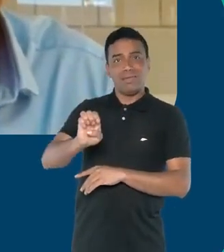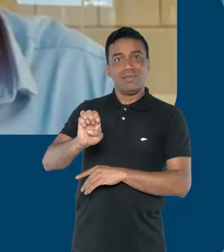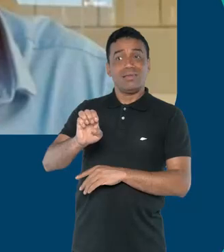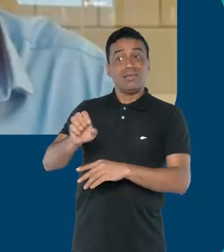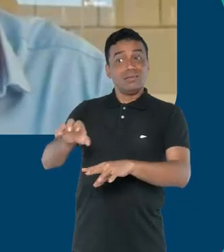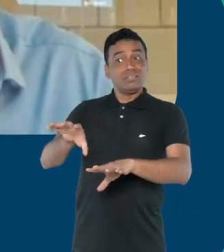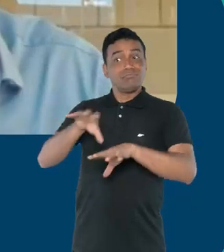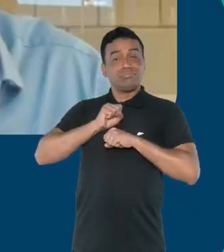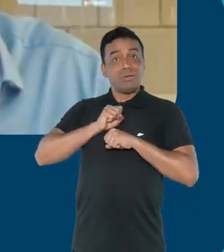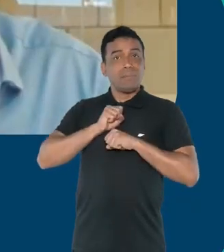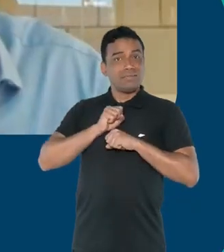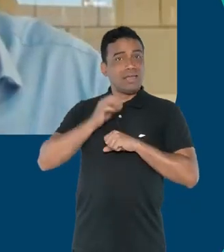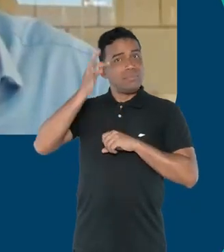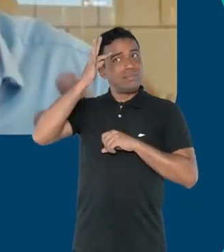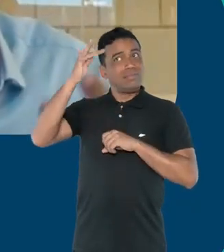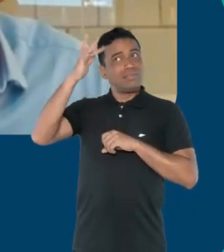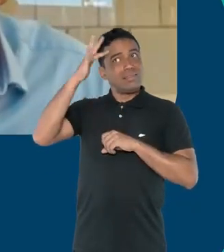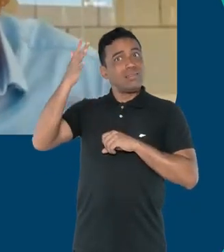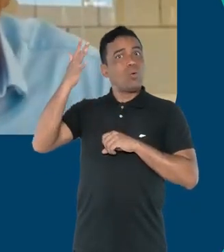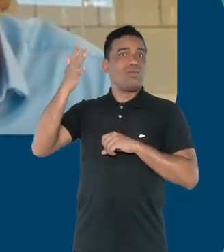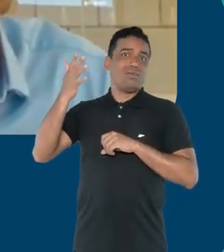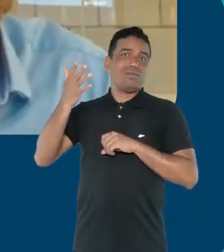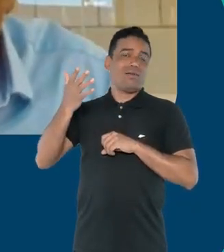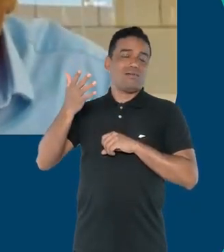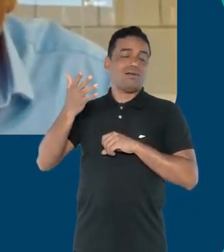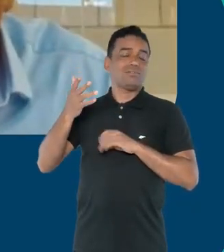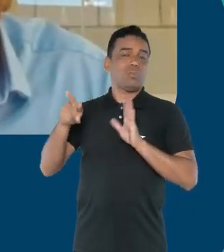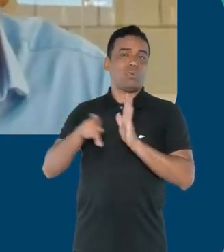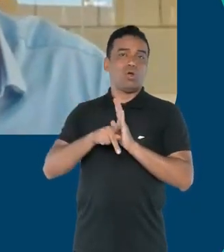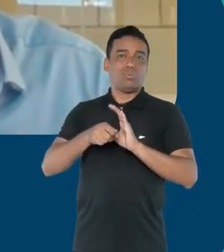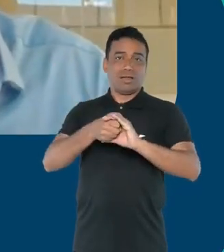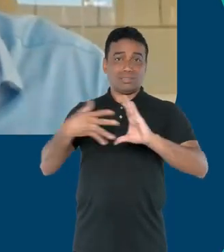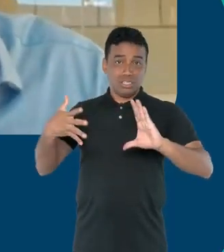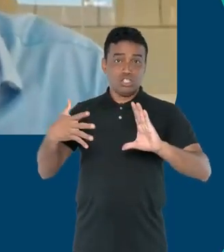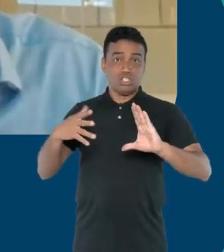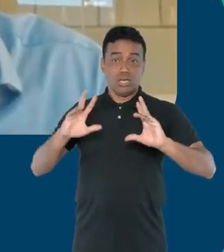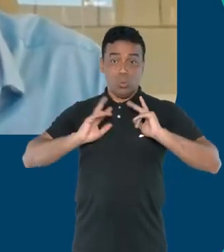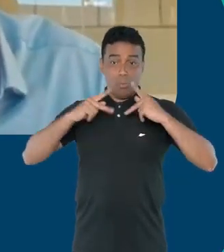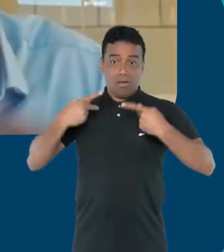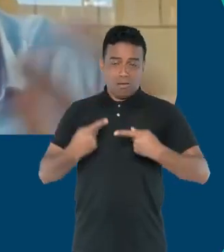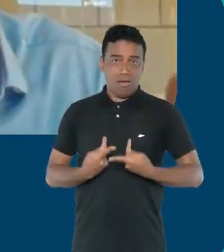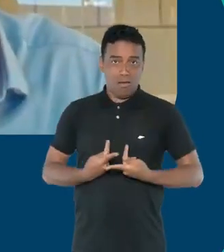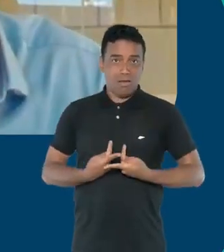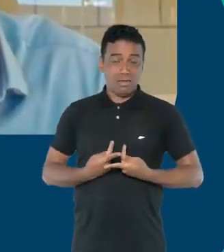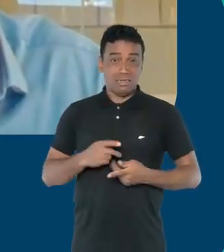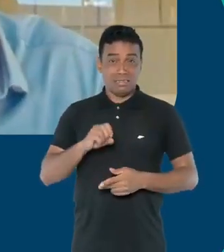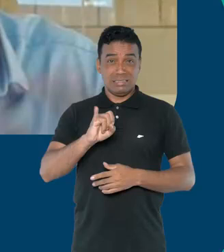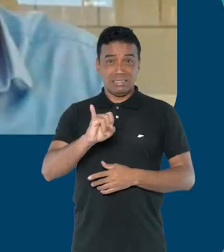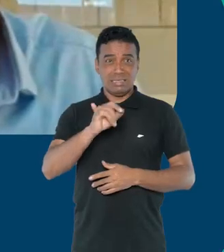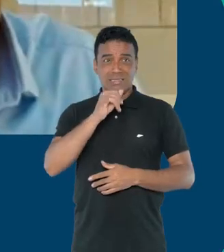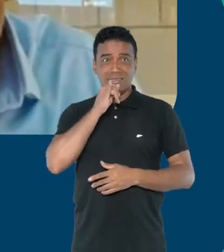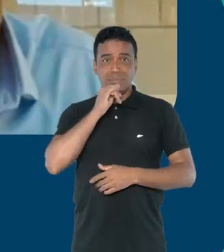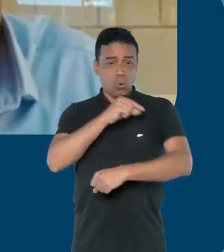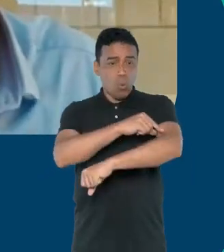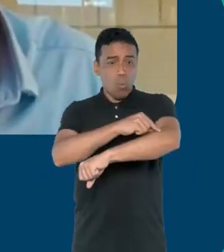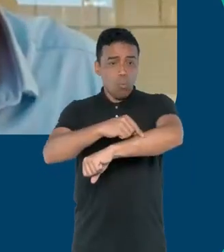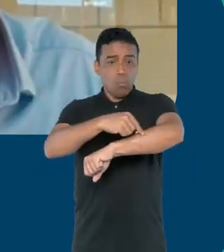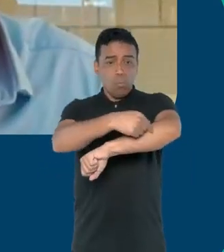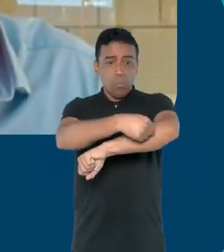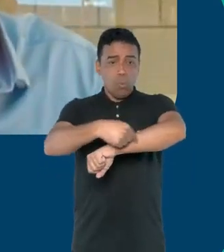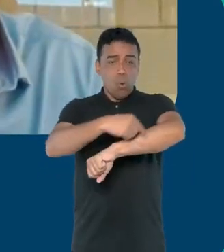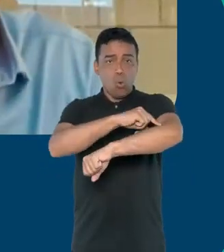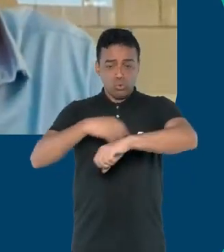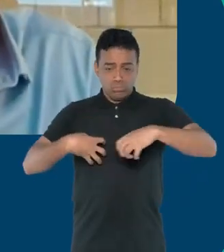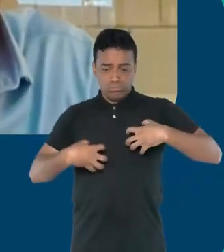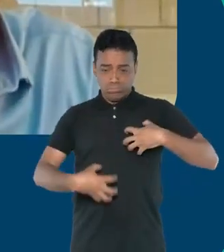nos transmite é que, como um princípio da natureza humana, se ela for tomada como um órgão, né, como um músculo, vamos dizer